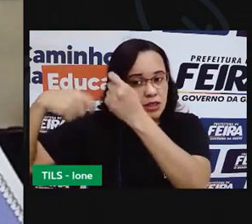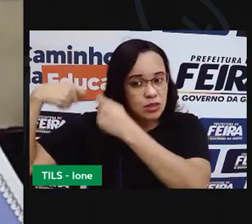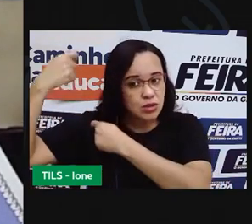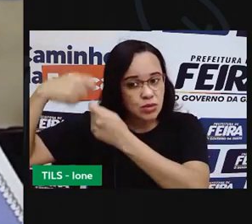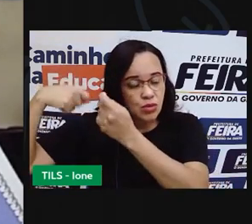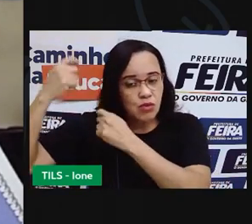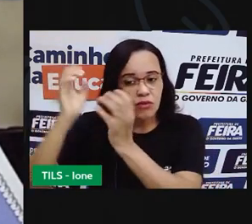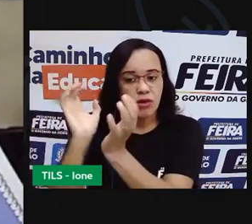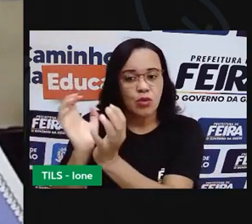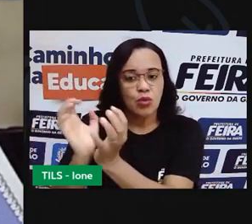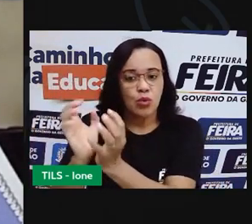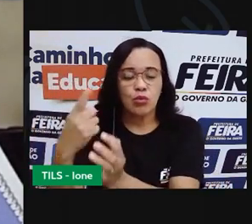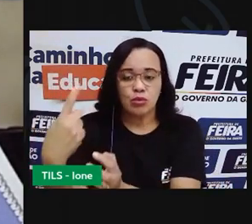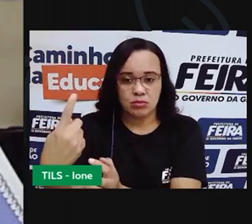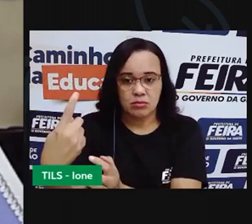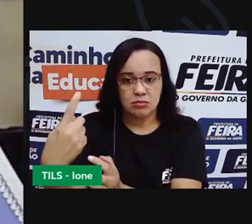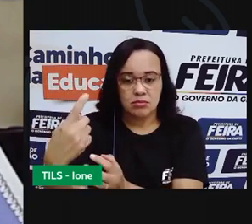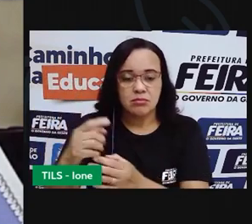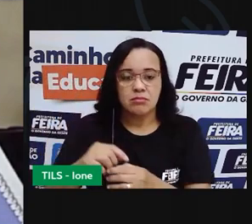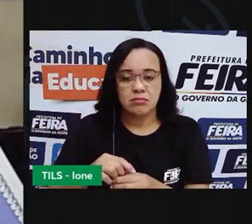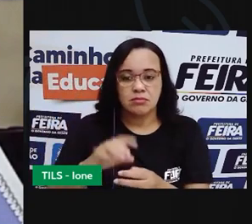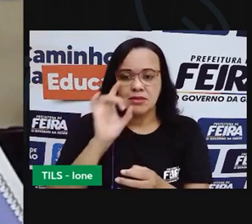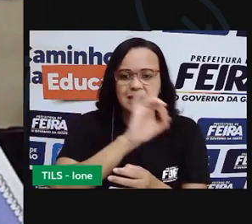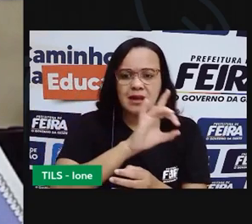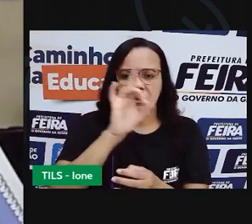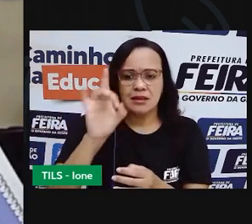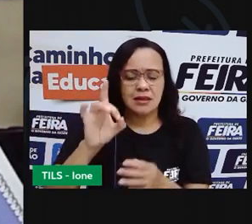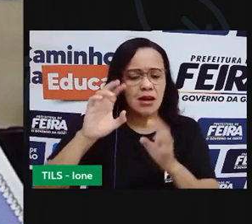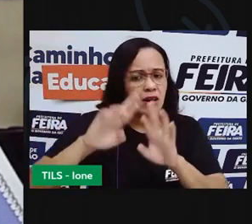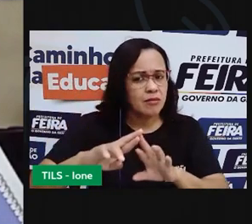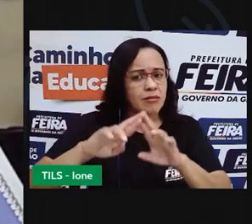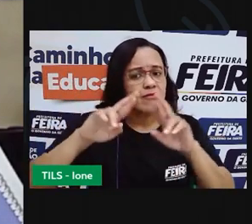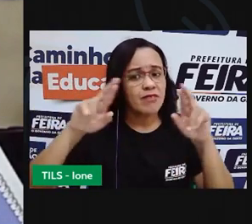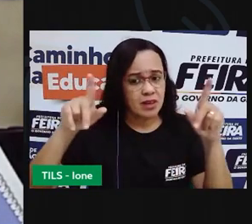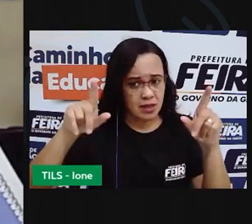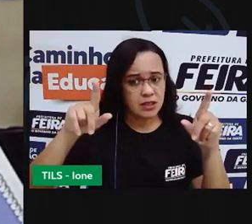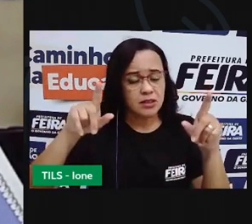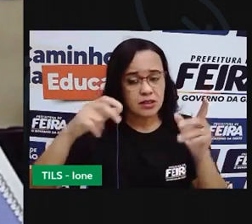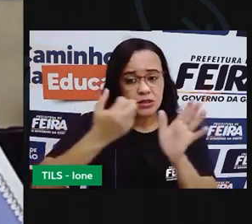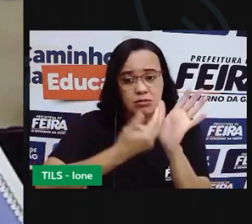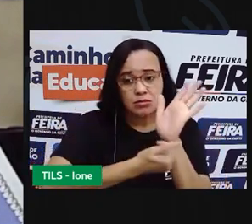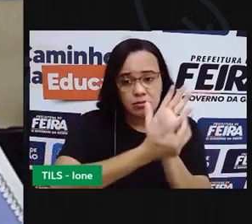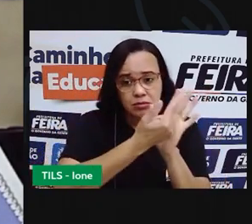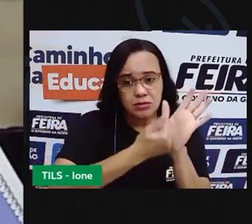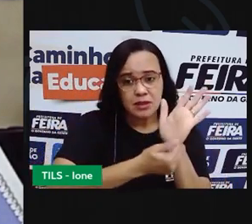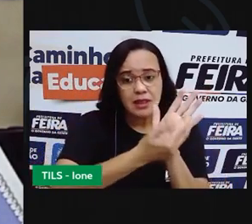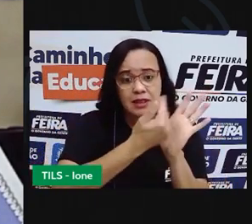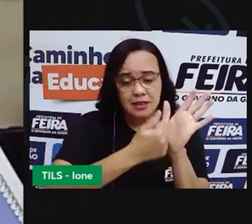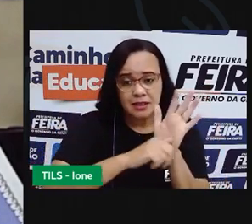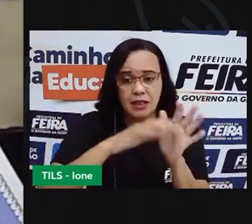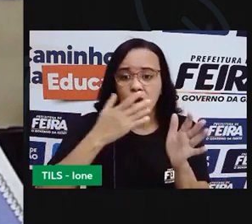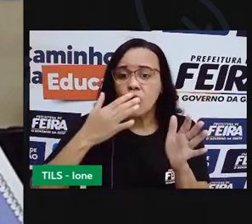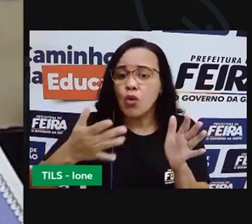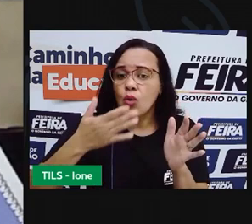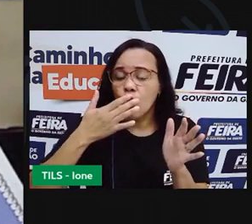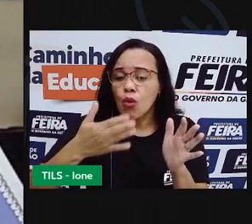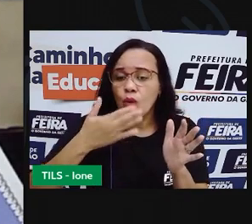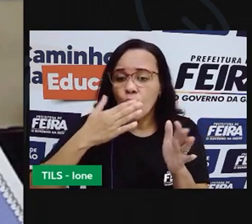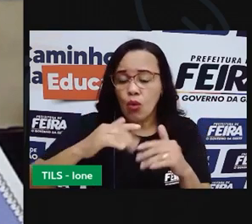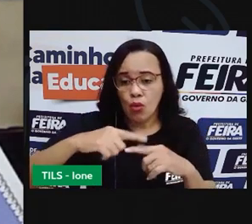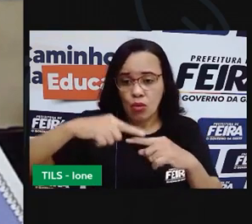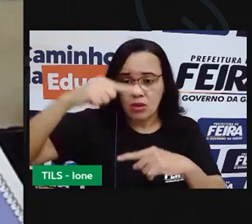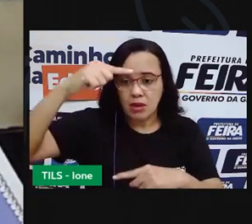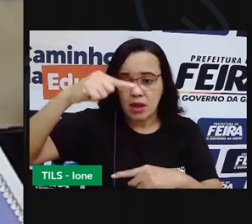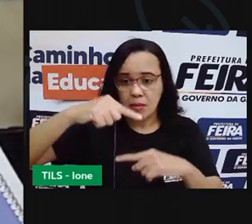de cabelo. Veja que cada uma é de um formato, é de uma cor. Eu tenho aqui uma que